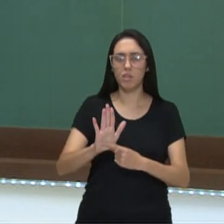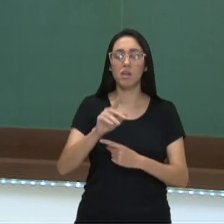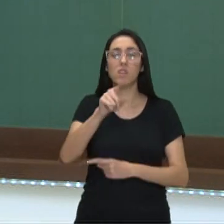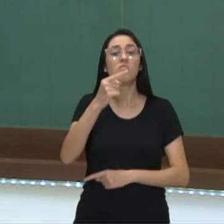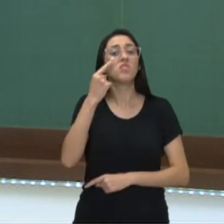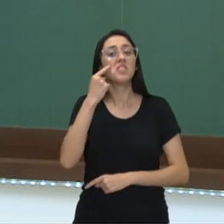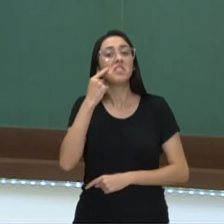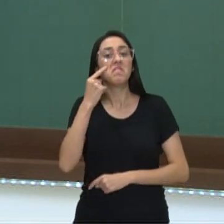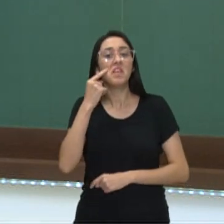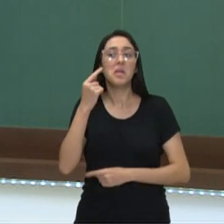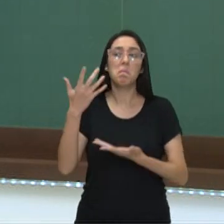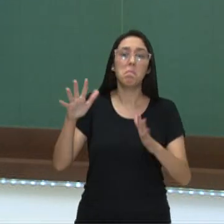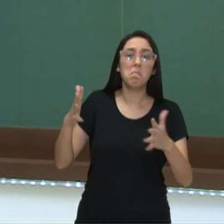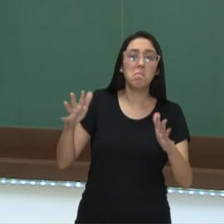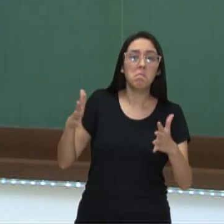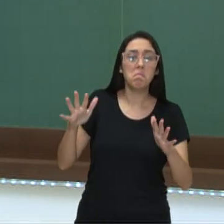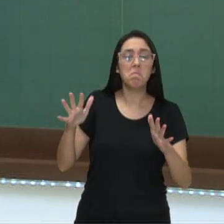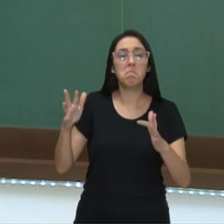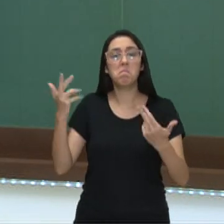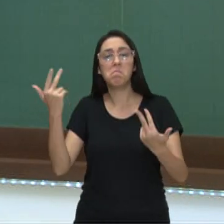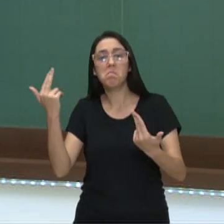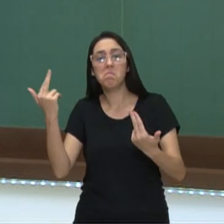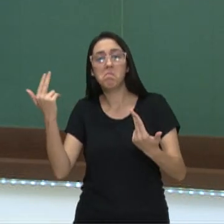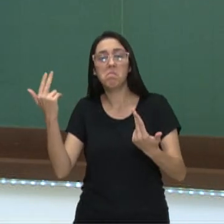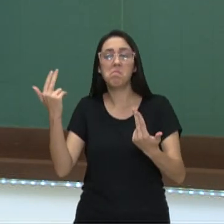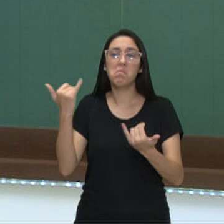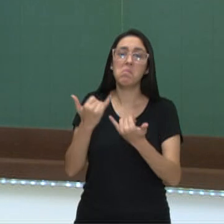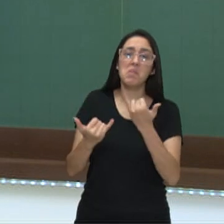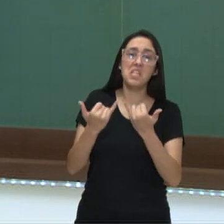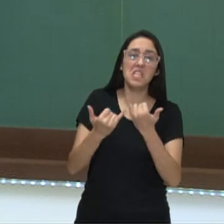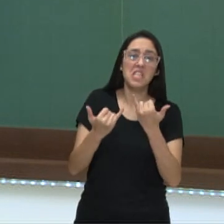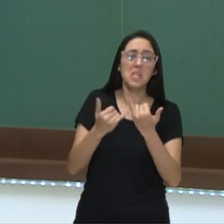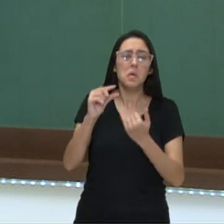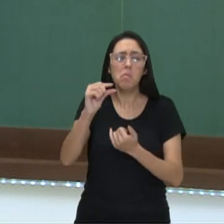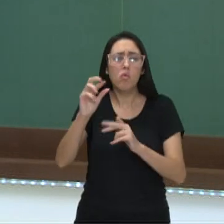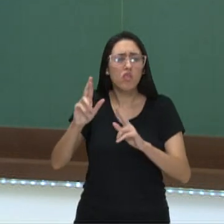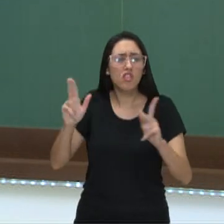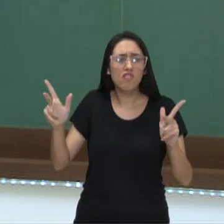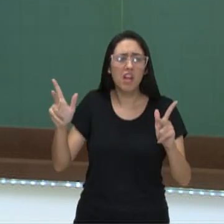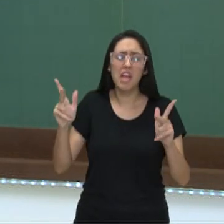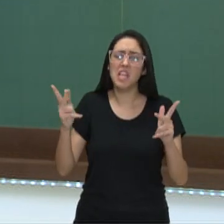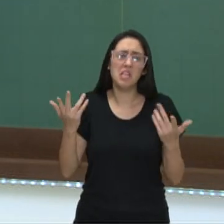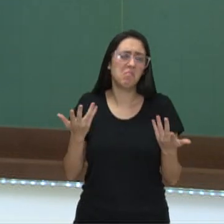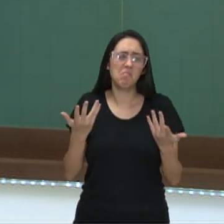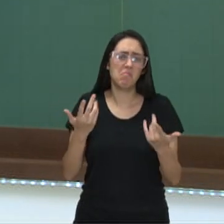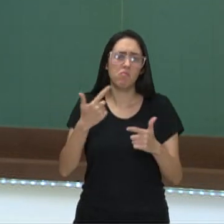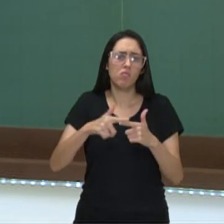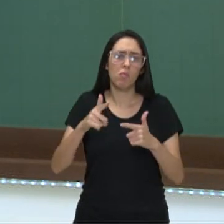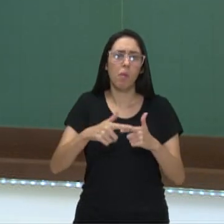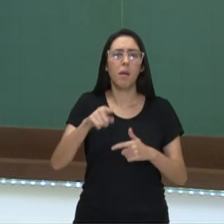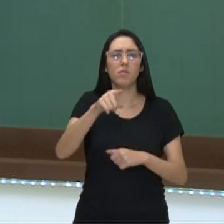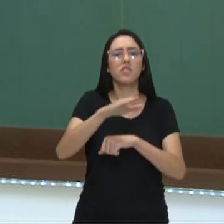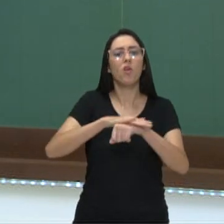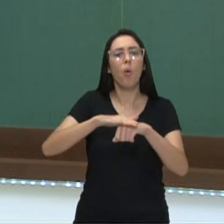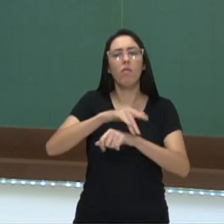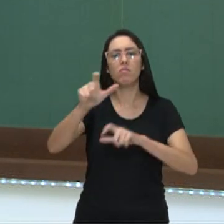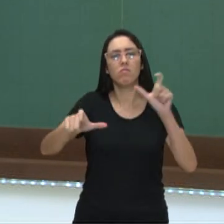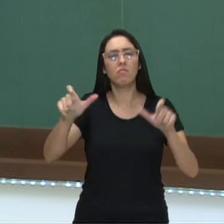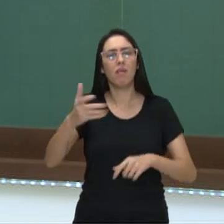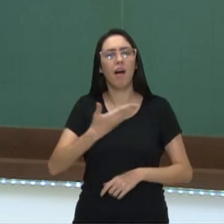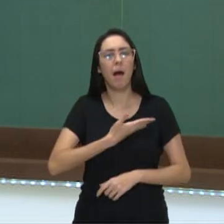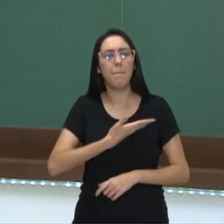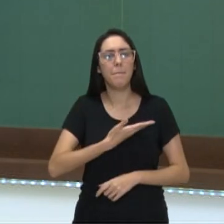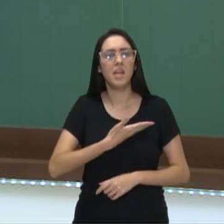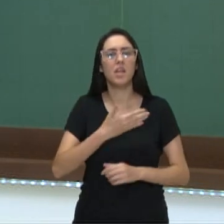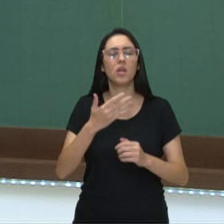confere com as tuas. Se a tua lista ficar um pouquinho diferente da minha, você daí pode conversar aí com os seus colegas, pode interagir com o